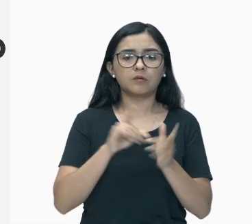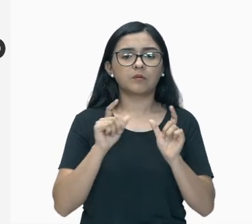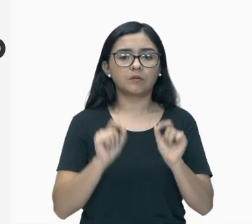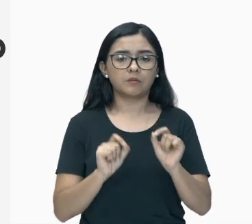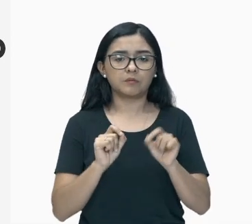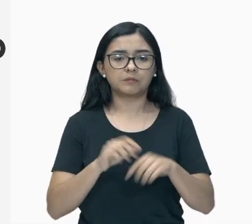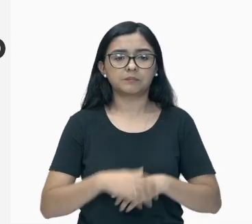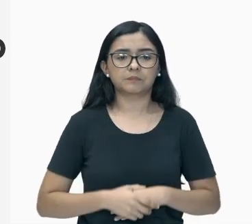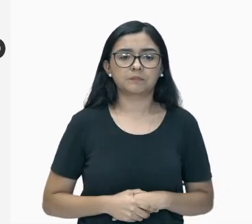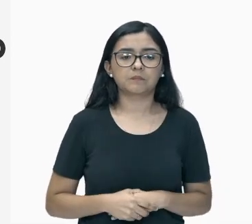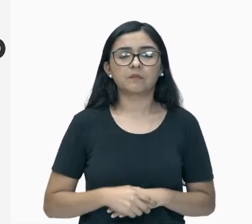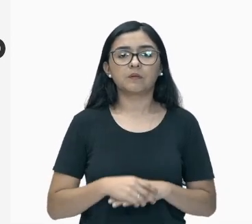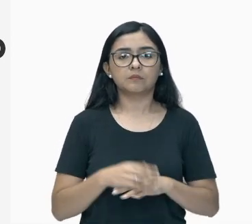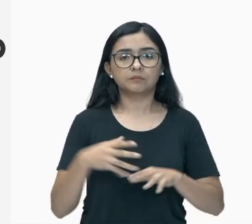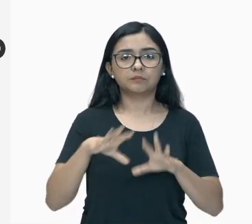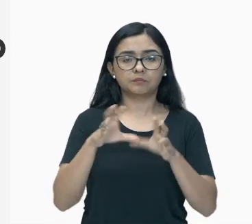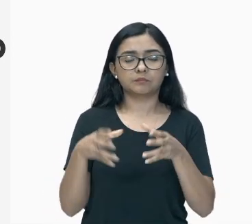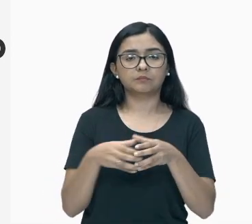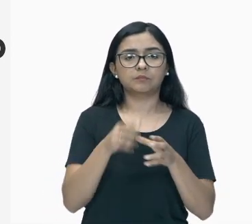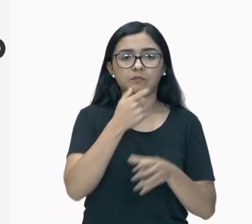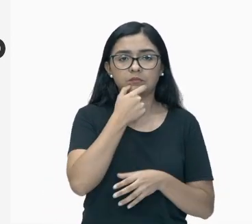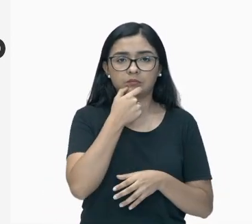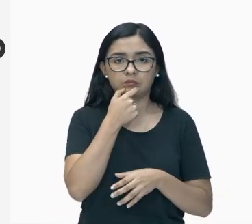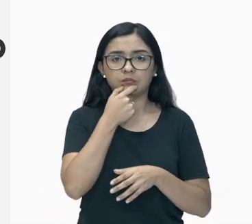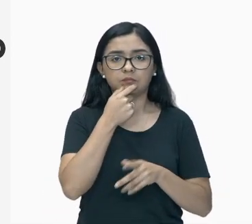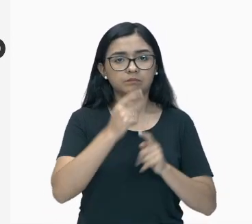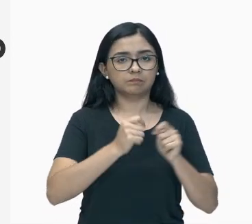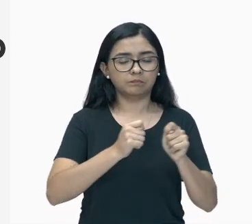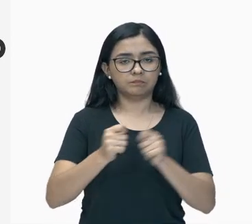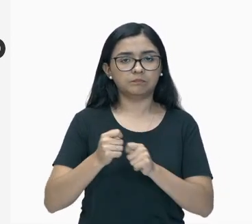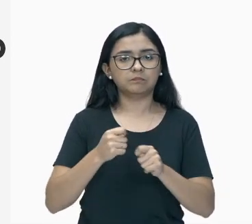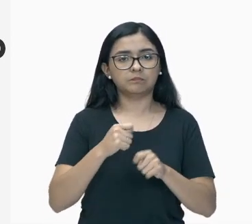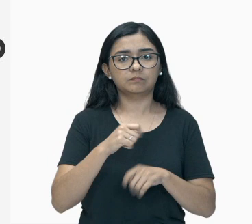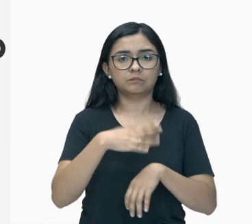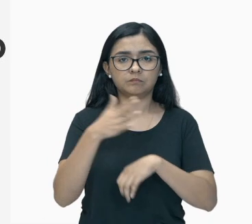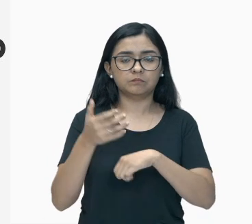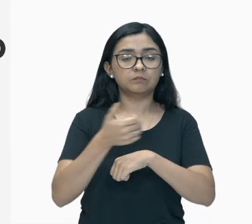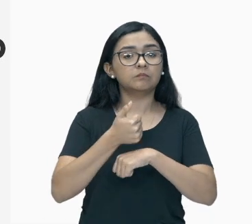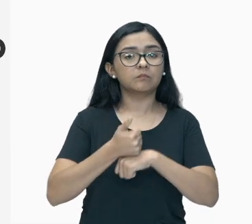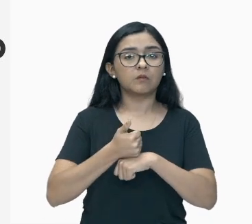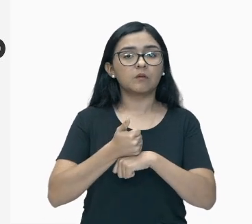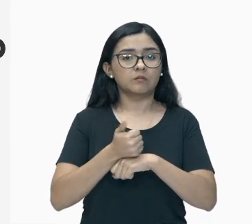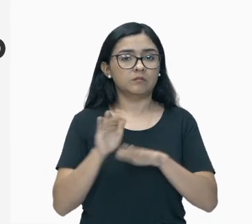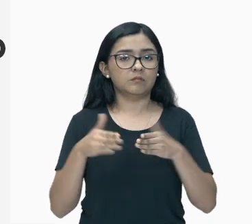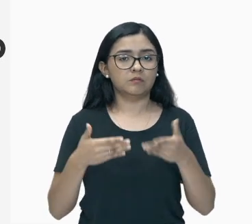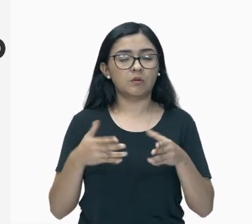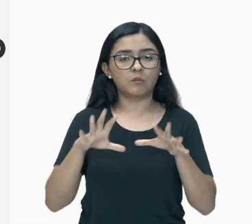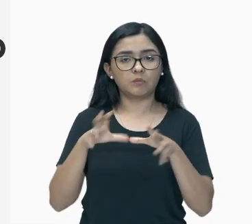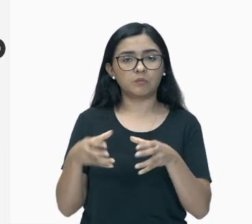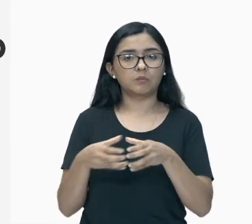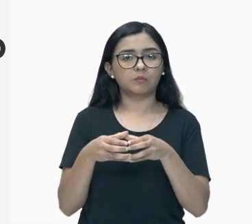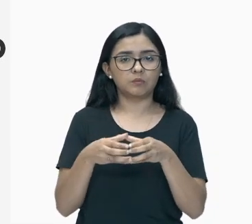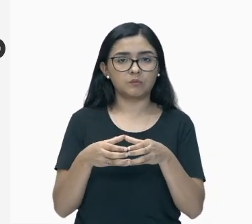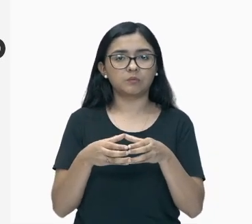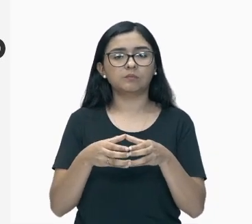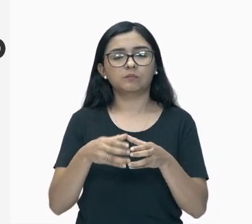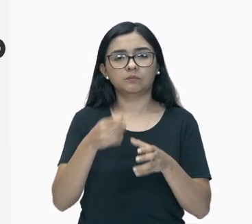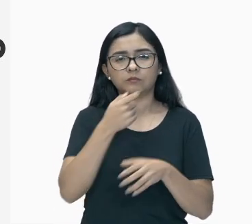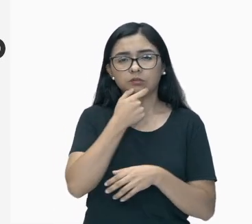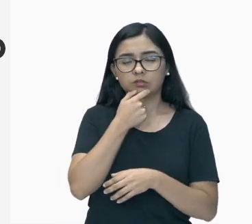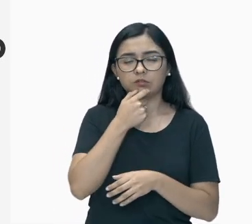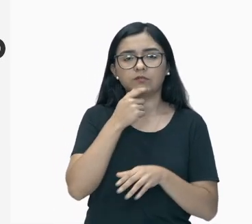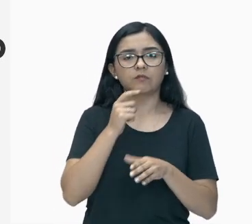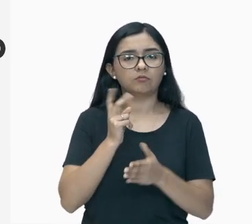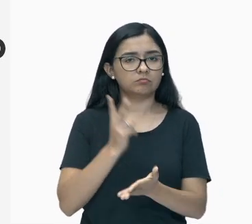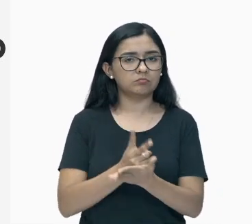do parlamento inglês sobre todos os colonos. Os ingleses vão permanecer aí desenvolvendo